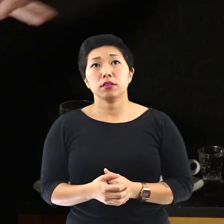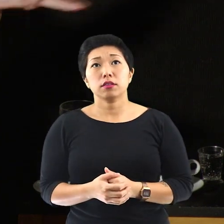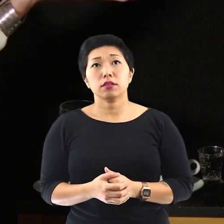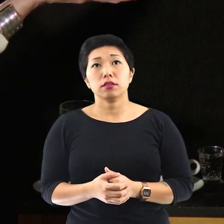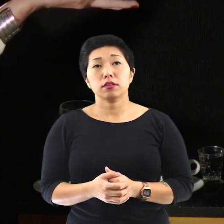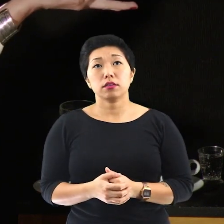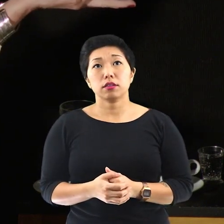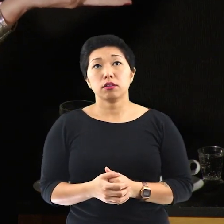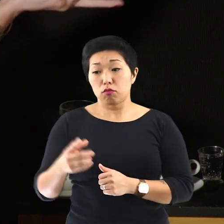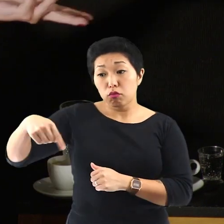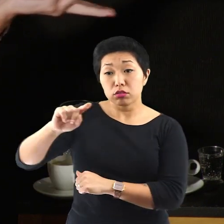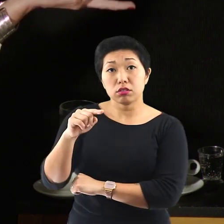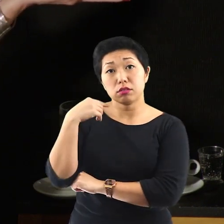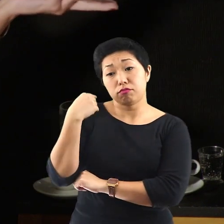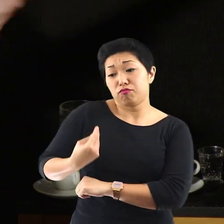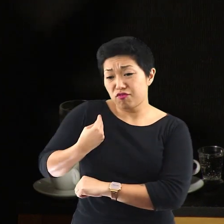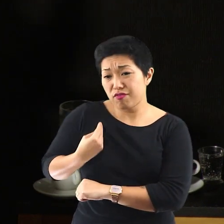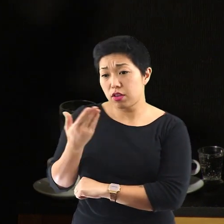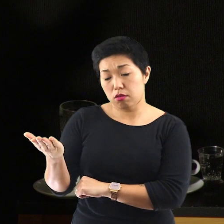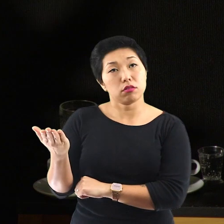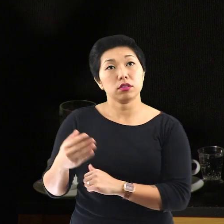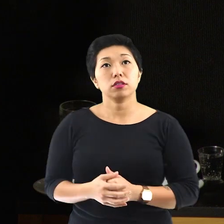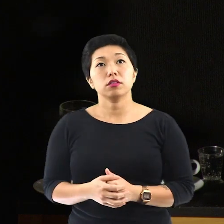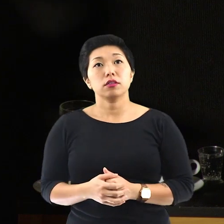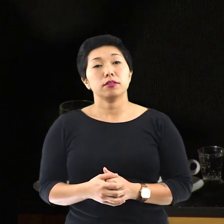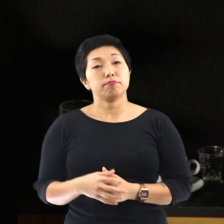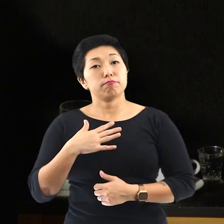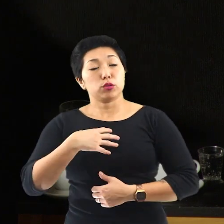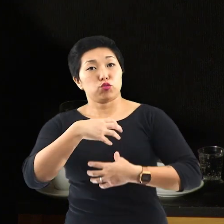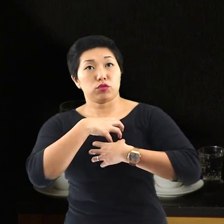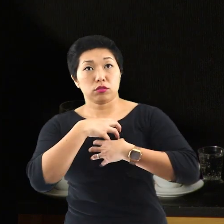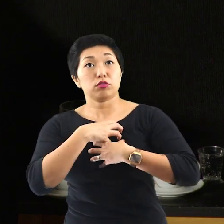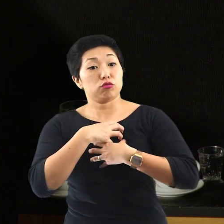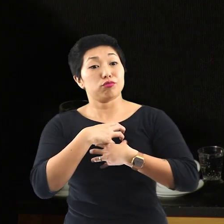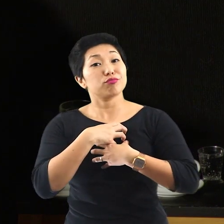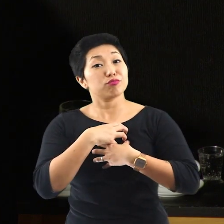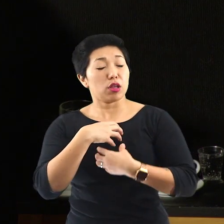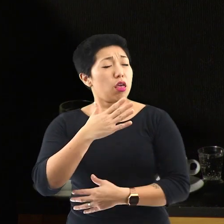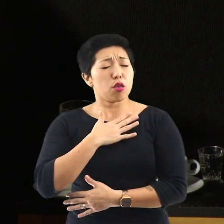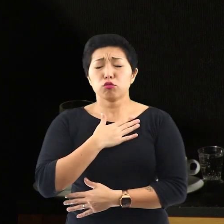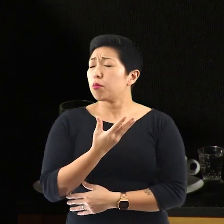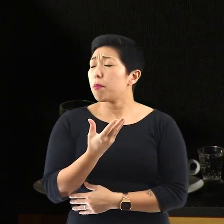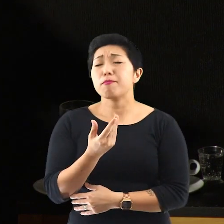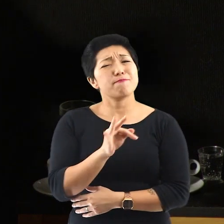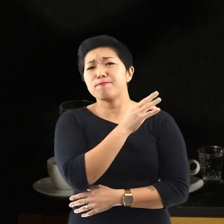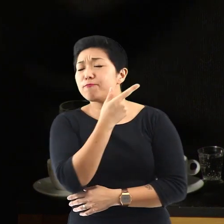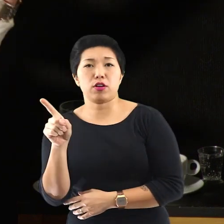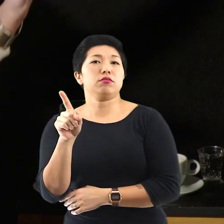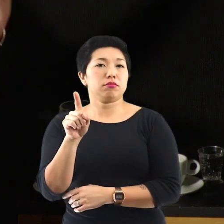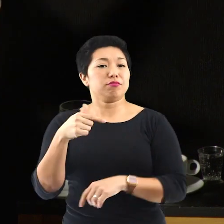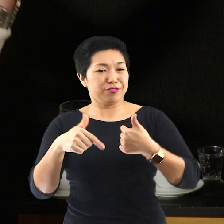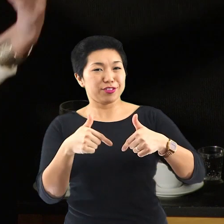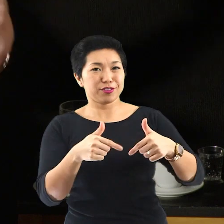risco. Sempre tudo é um risco, né? Viver é um risco. Então, eu sou muito fã desse